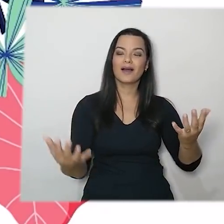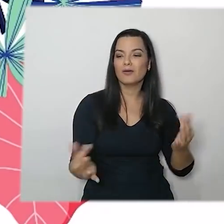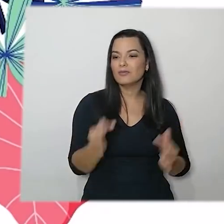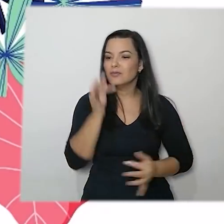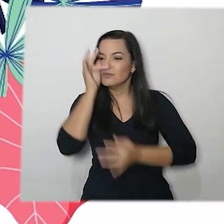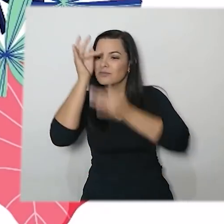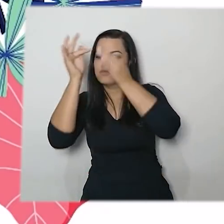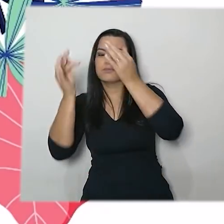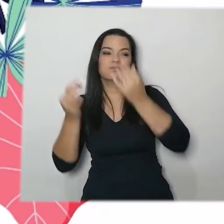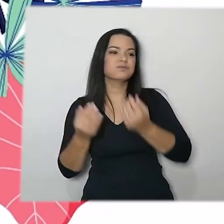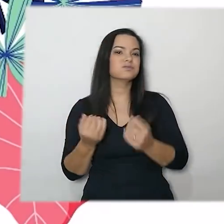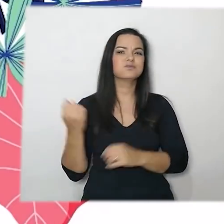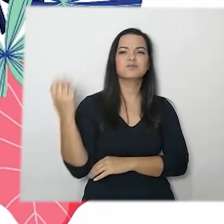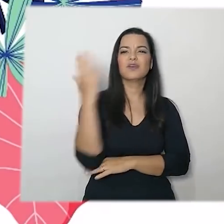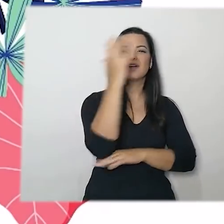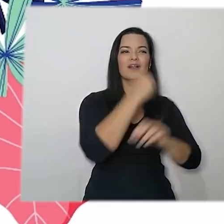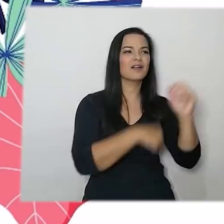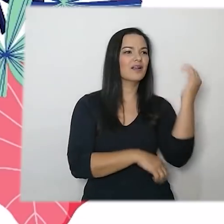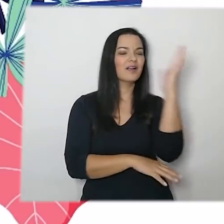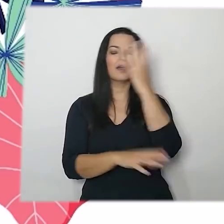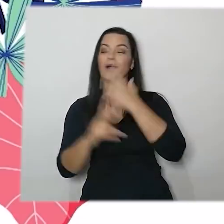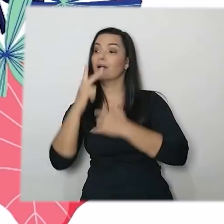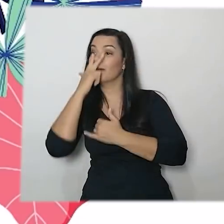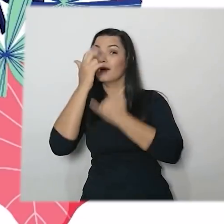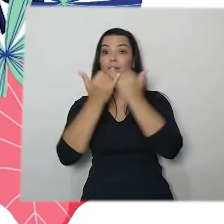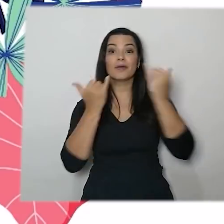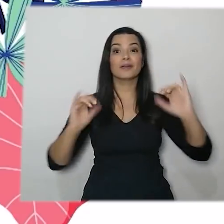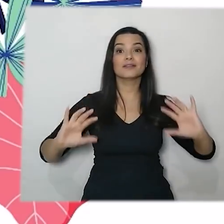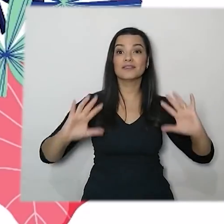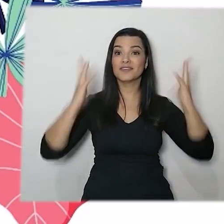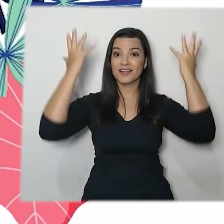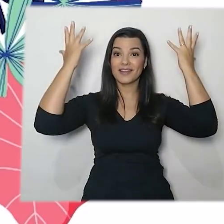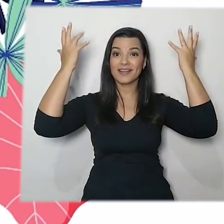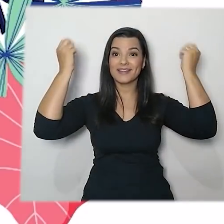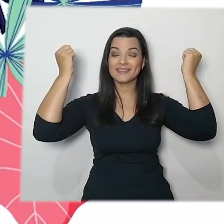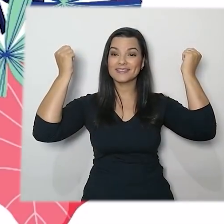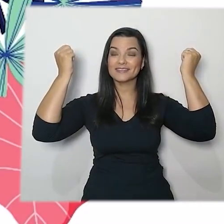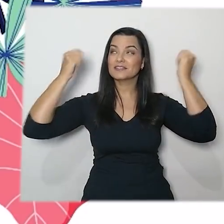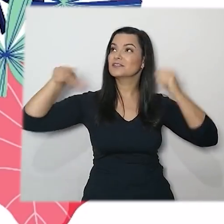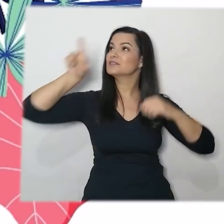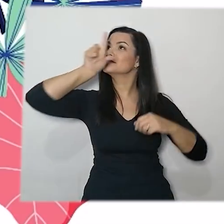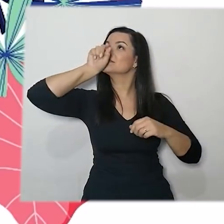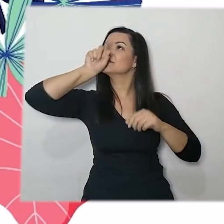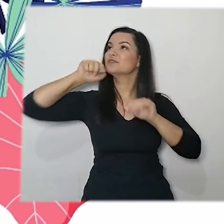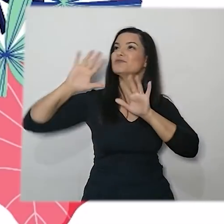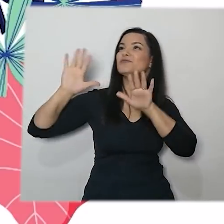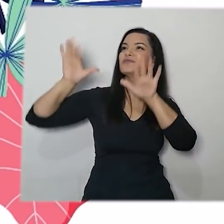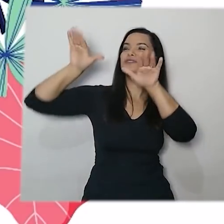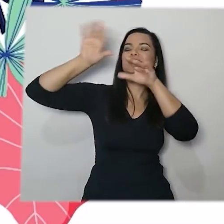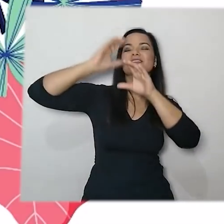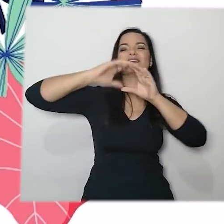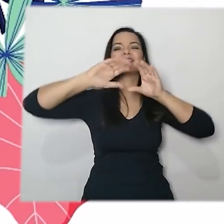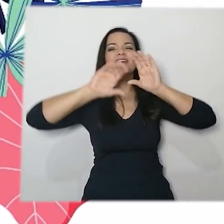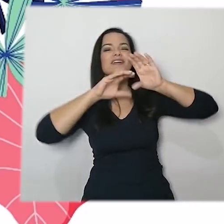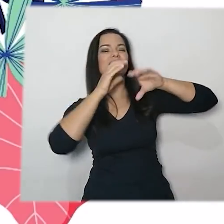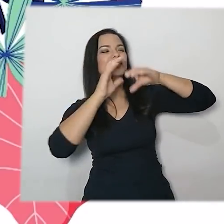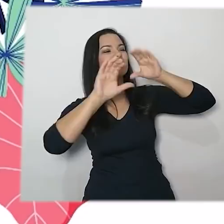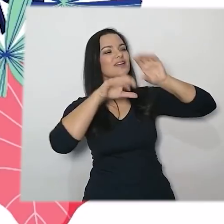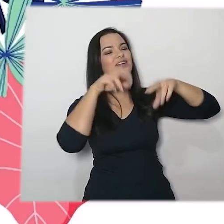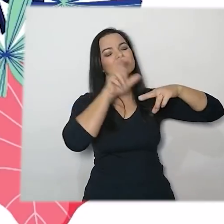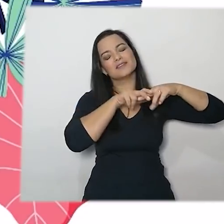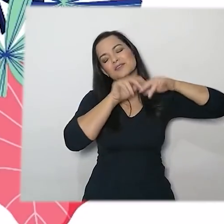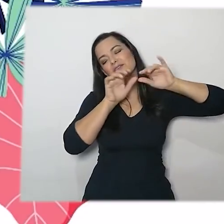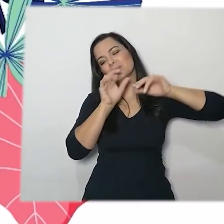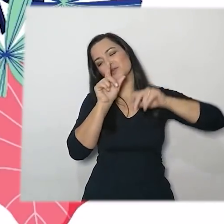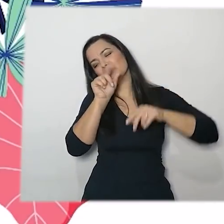na floresta, até parecia festa. Os passarinhos cantavam e as